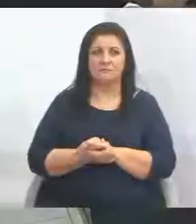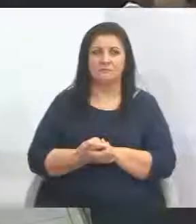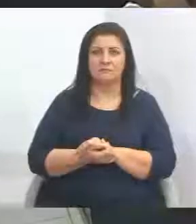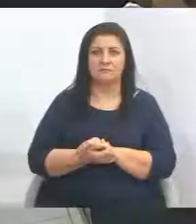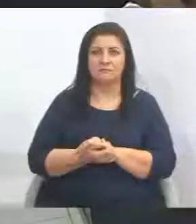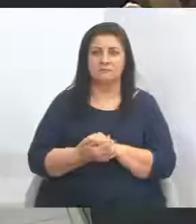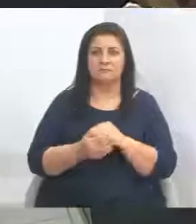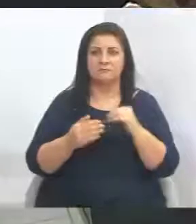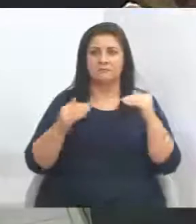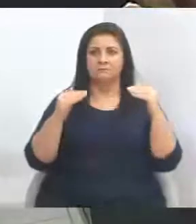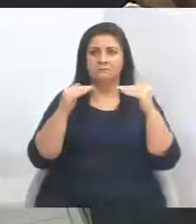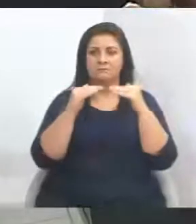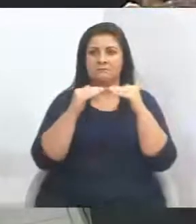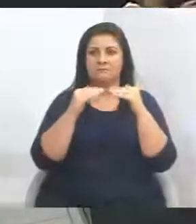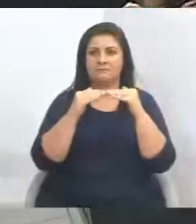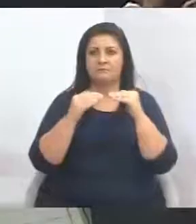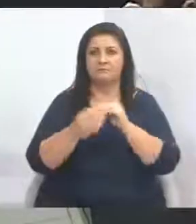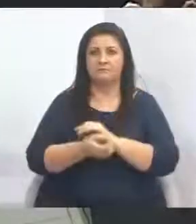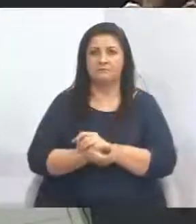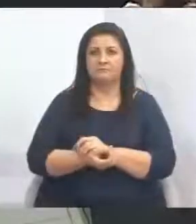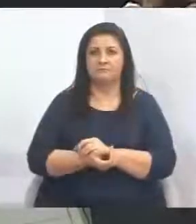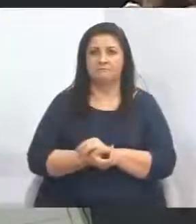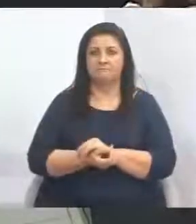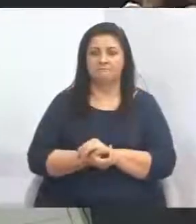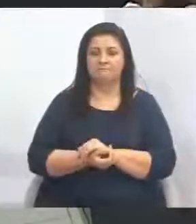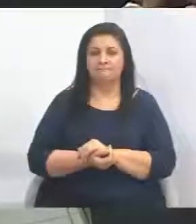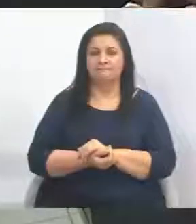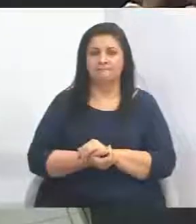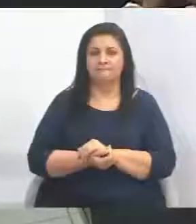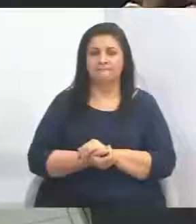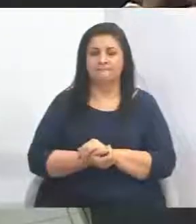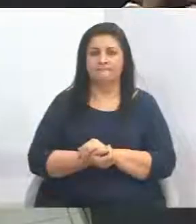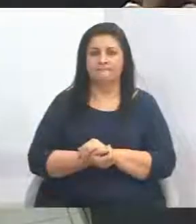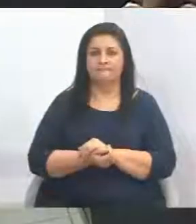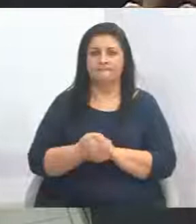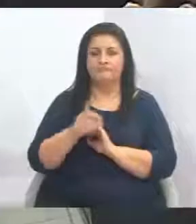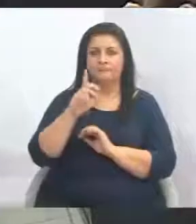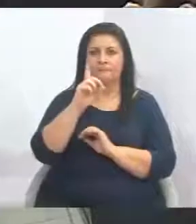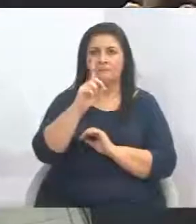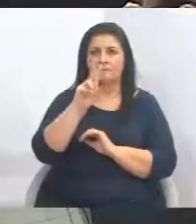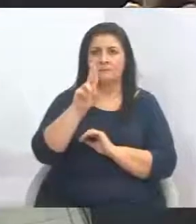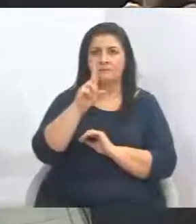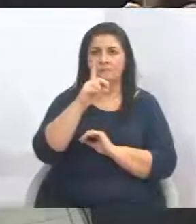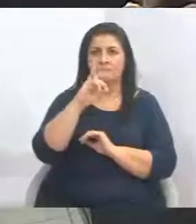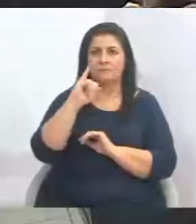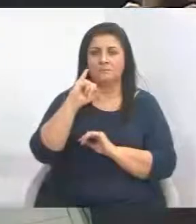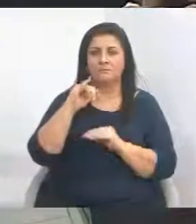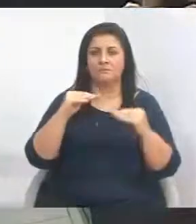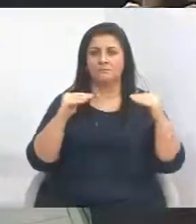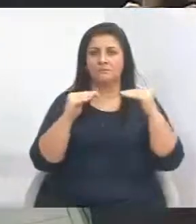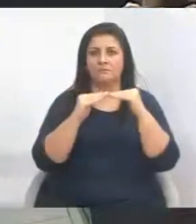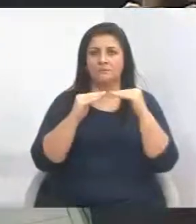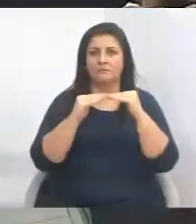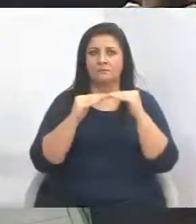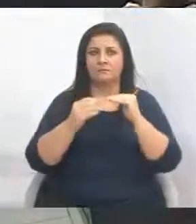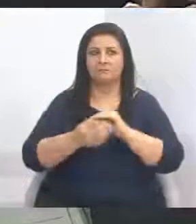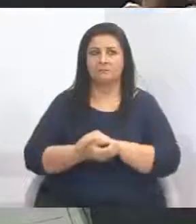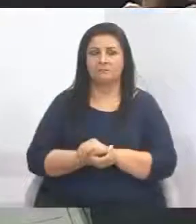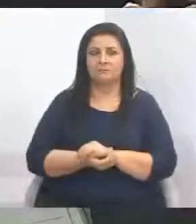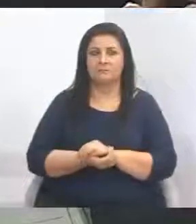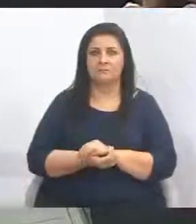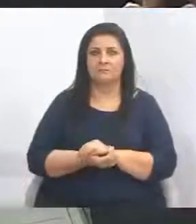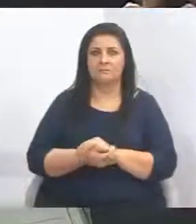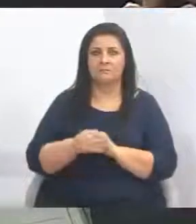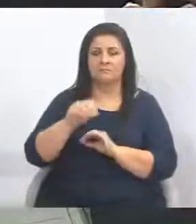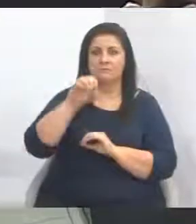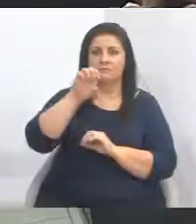Eu voto a favor do veto. Como vota o vereador Dudi? Favorável. Como vota o vereador